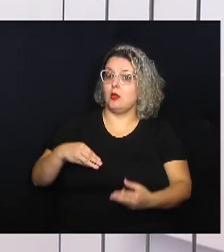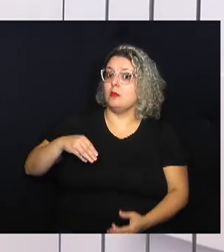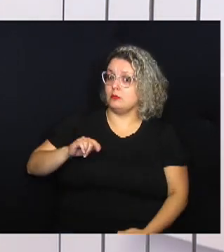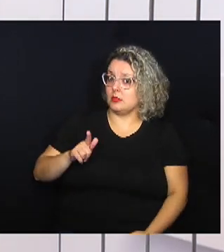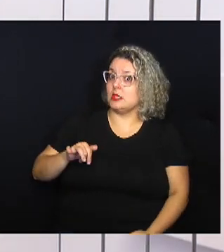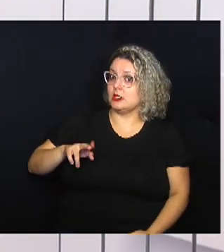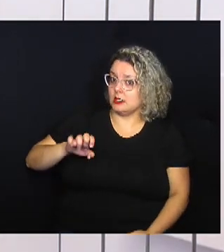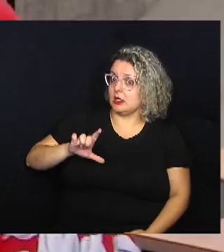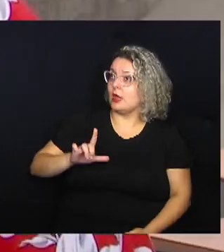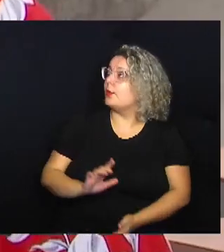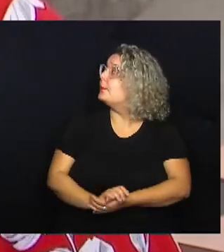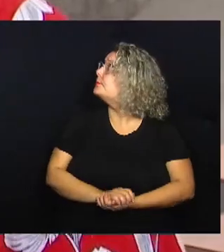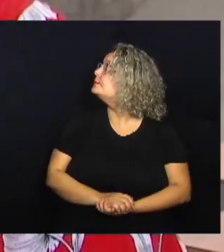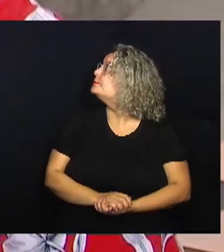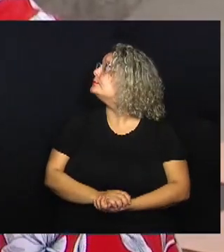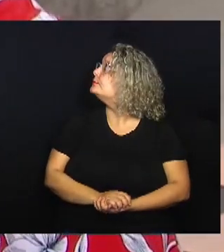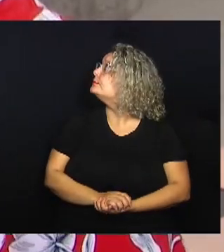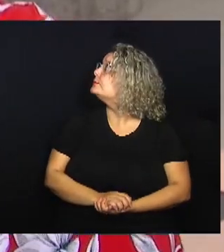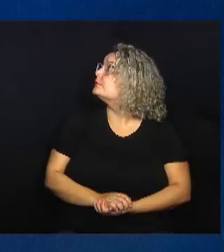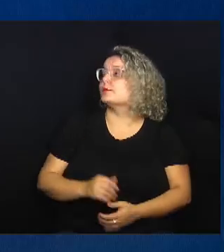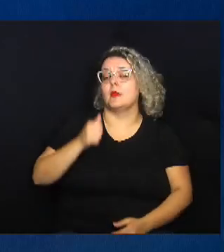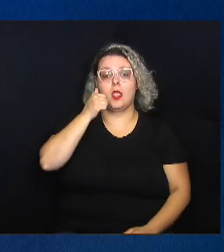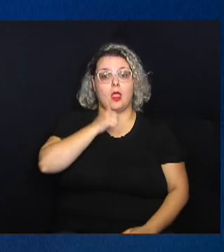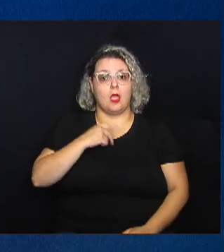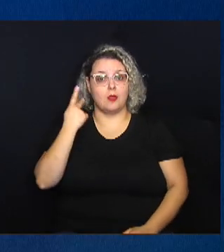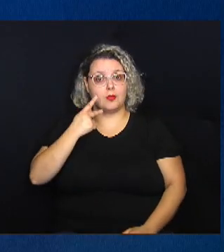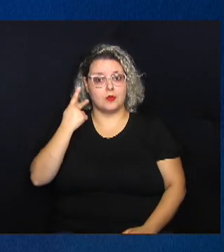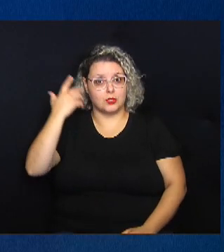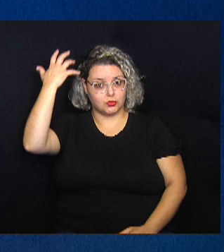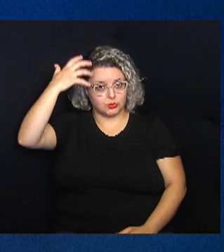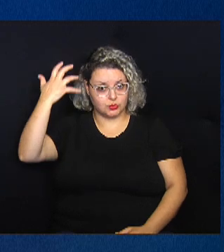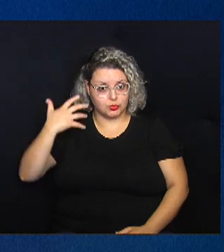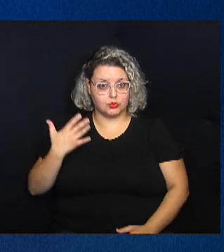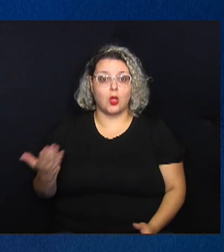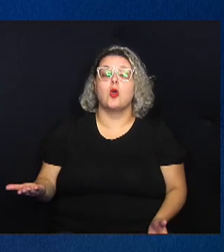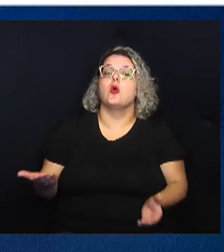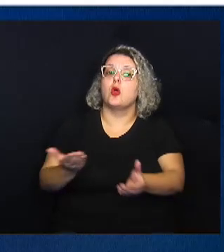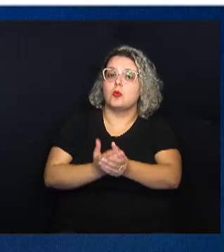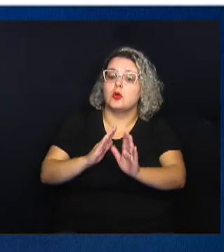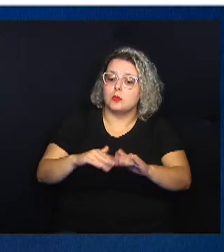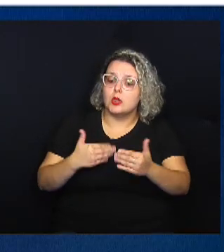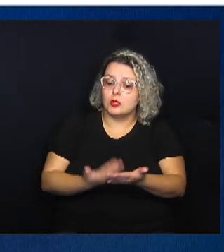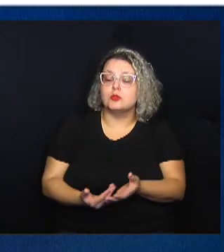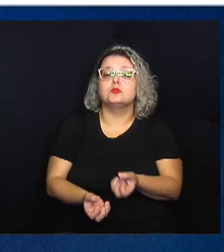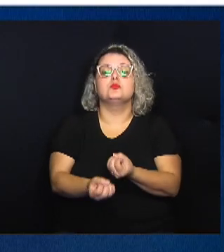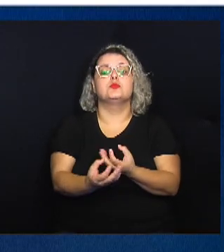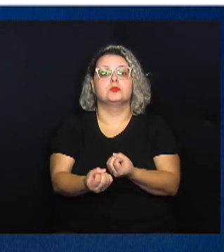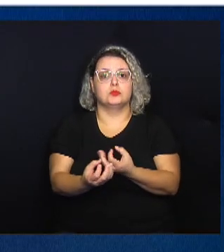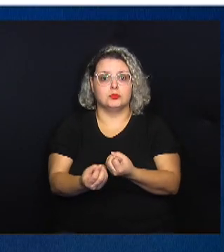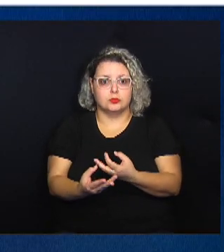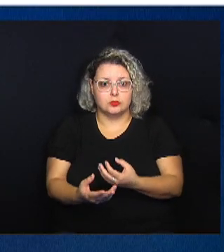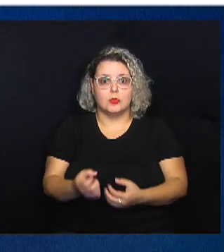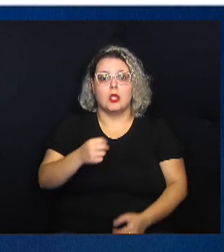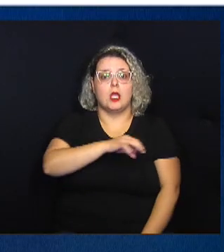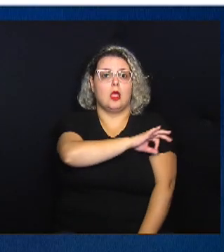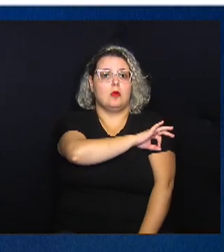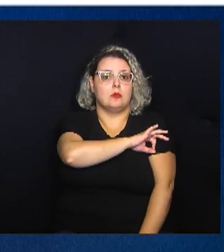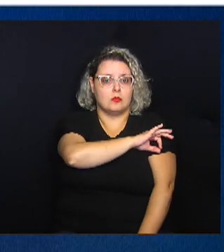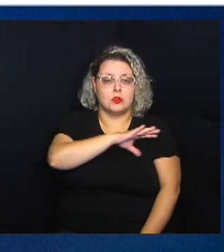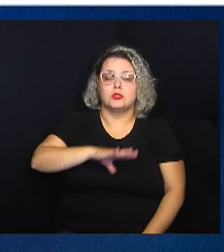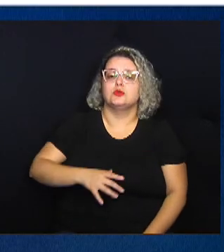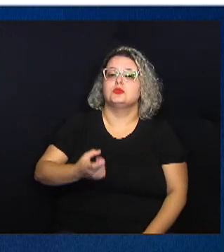Melhado Campos a vereadora Guida Calixto protocolou um requerimento solicitando informações a Prefeitura de Campinas